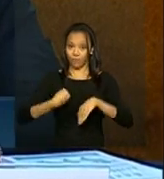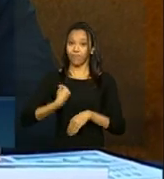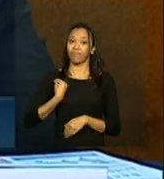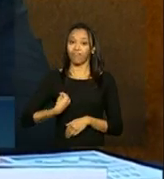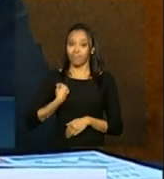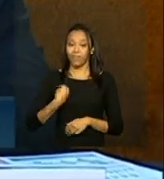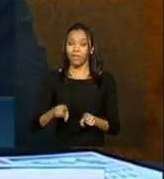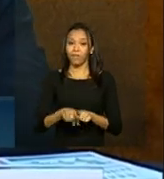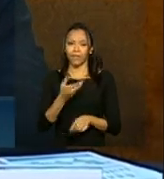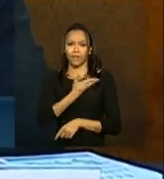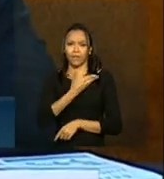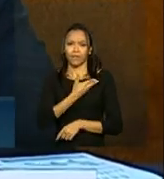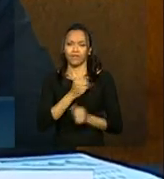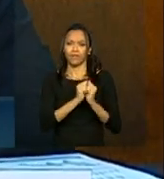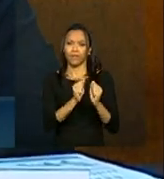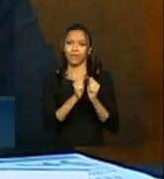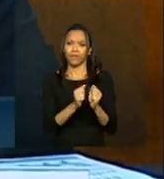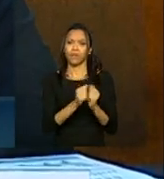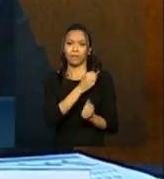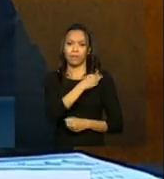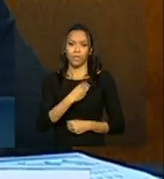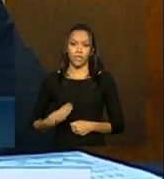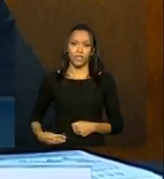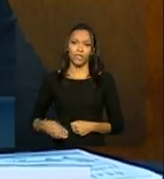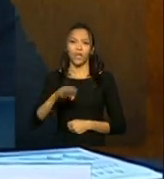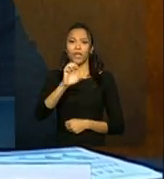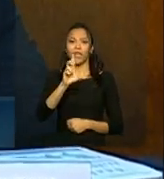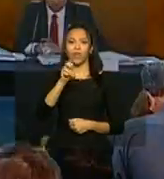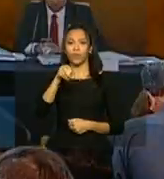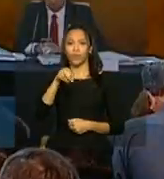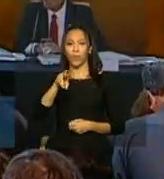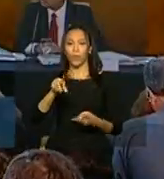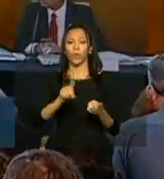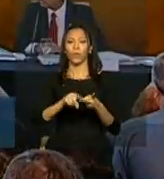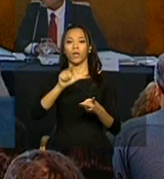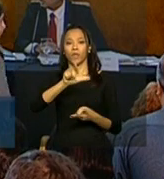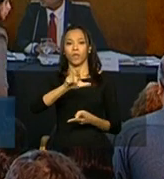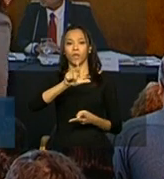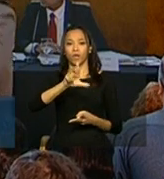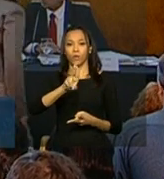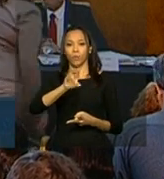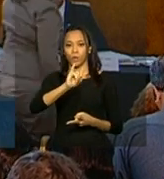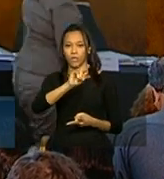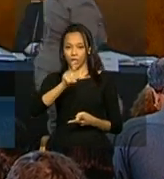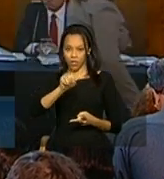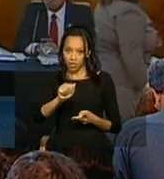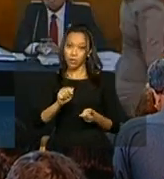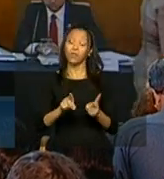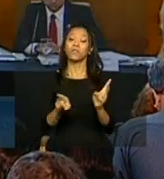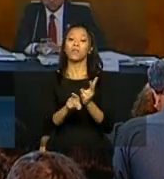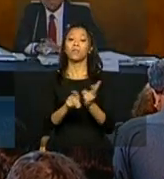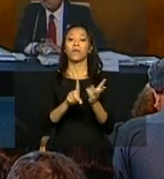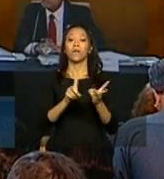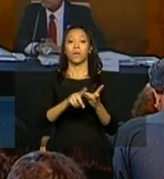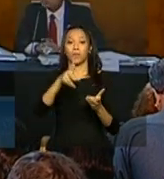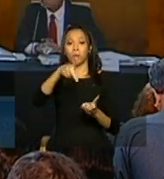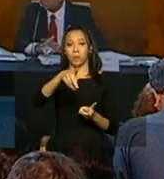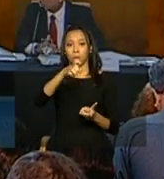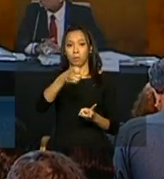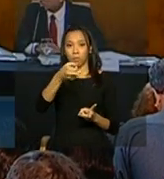minhas queridas companheiras ministras, a ministra Eleonora, ministra Luía, ah, o Pedro,